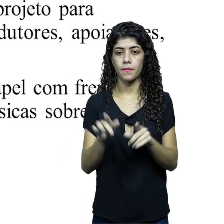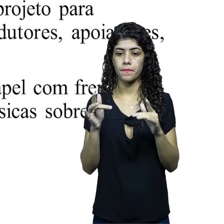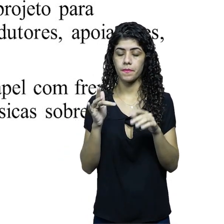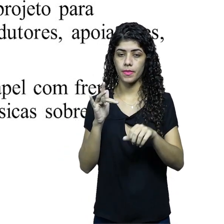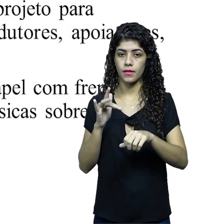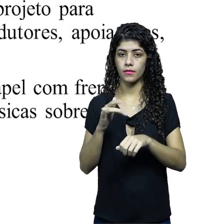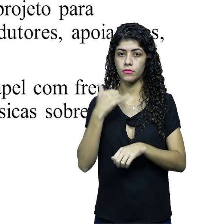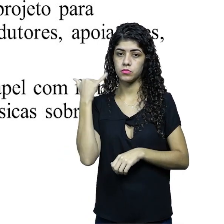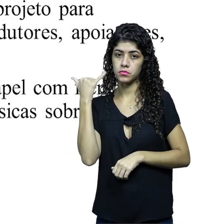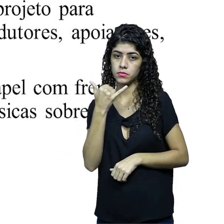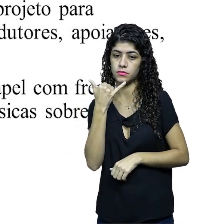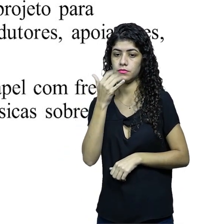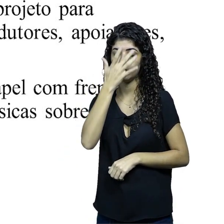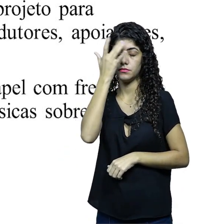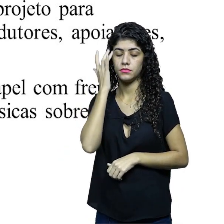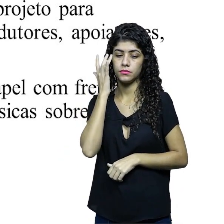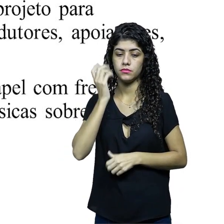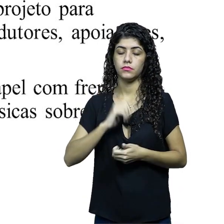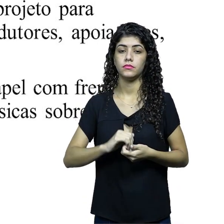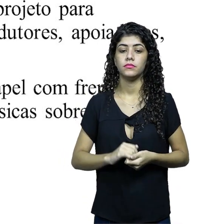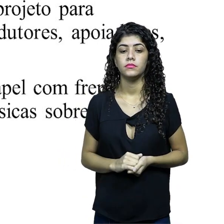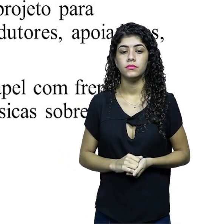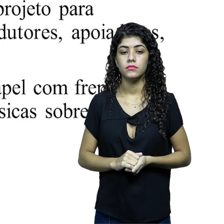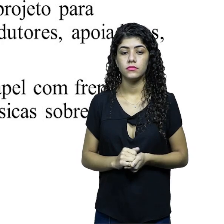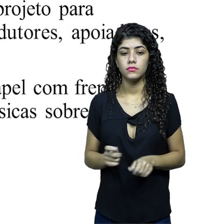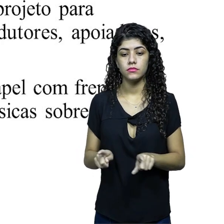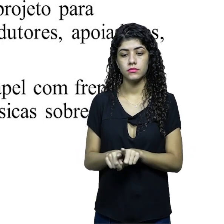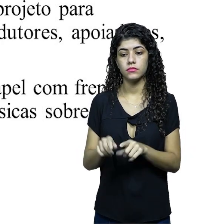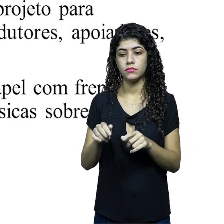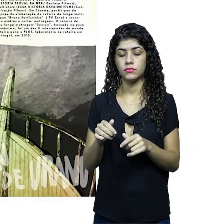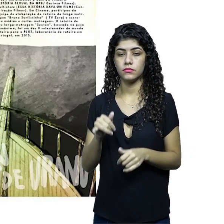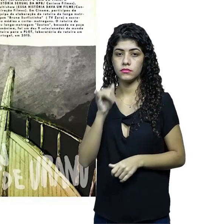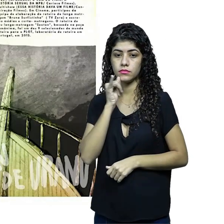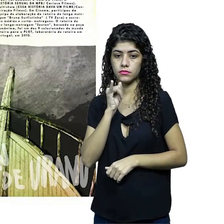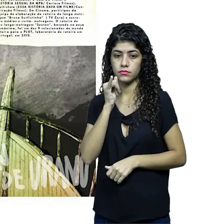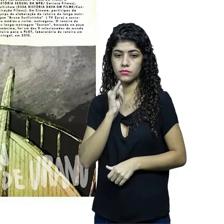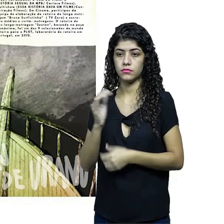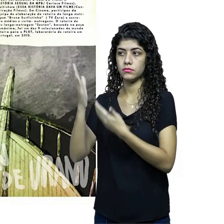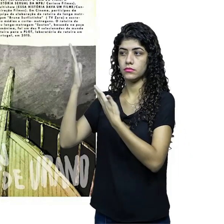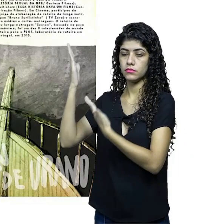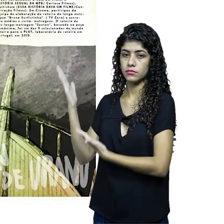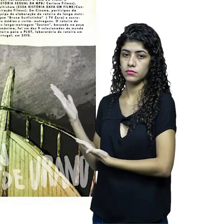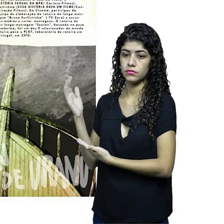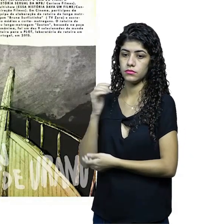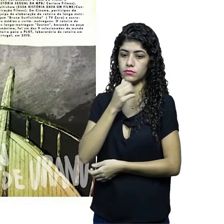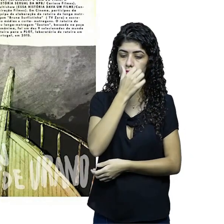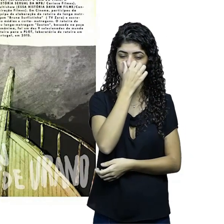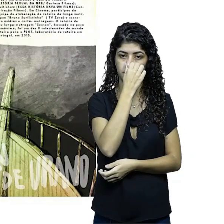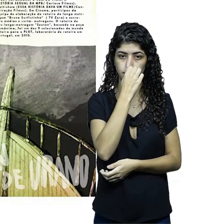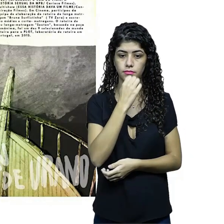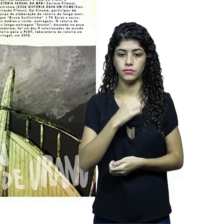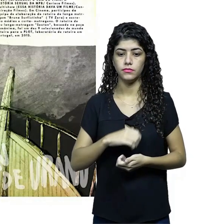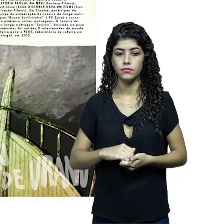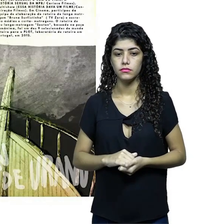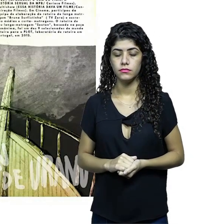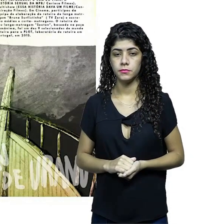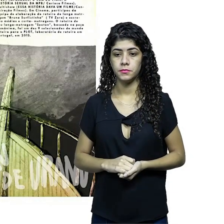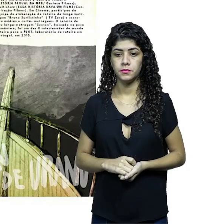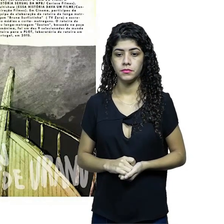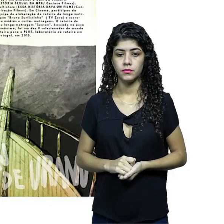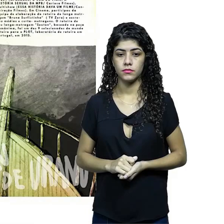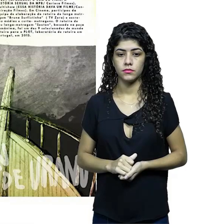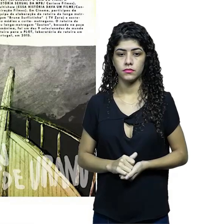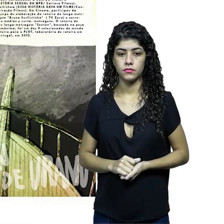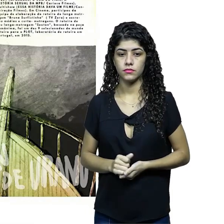informações básicas sobre o projeto e o contato dos produtores. Esse aqui é um exemplo de um folheto.